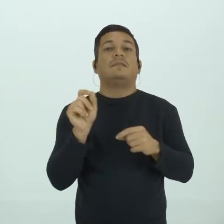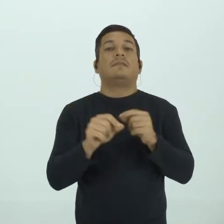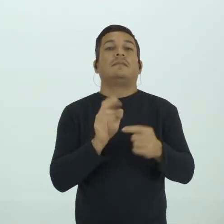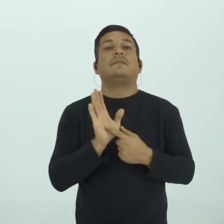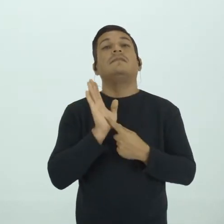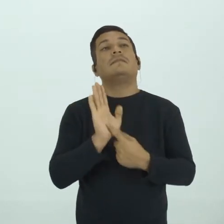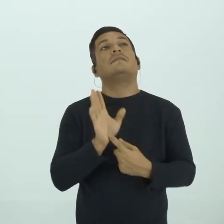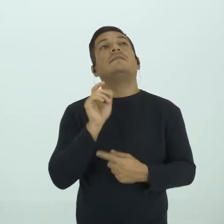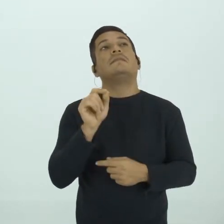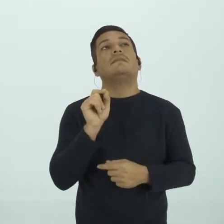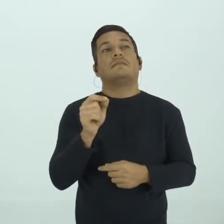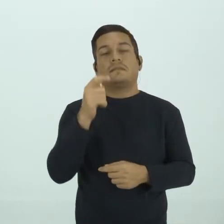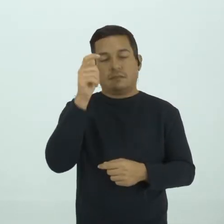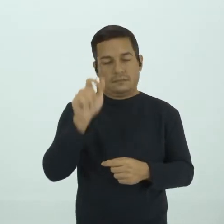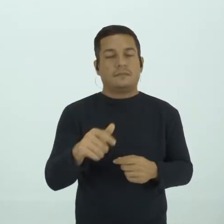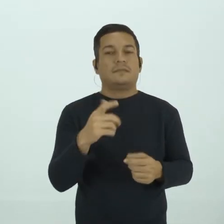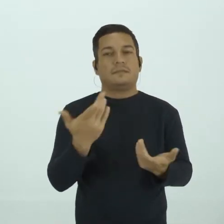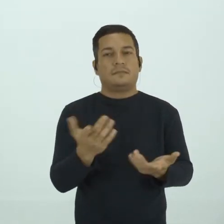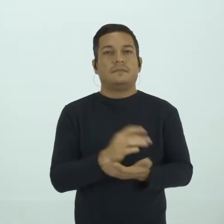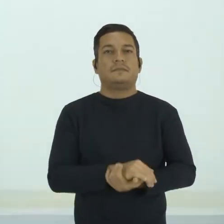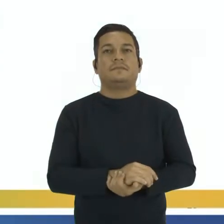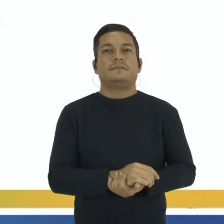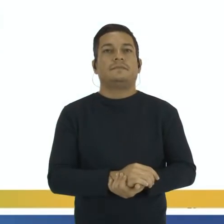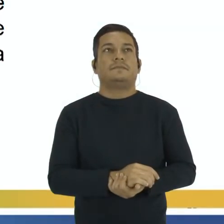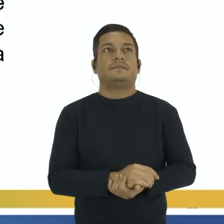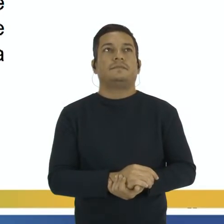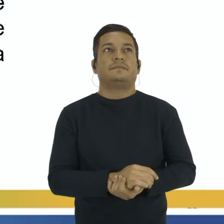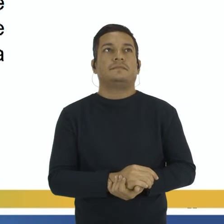a esse personagem.